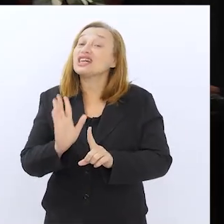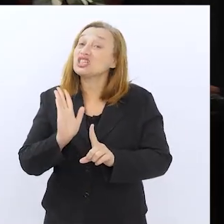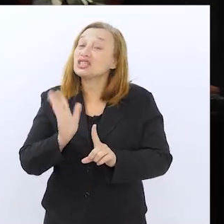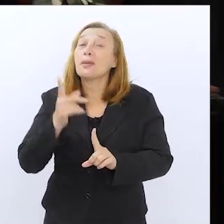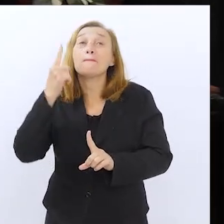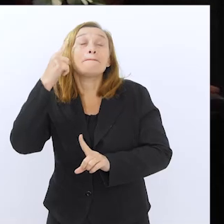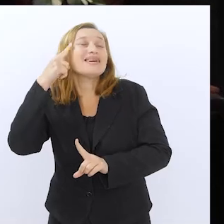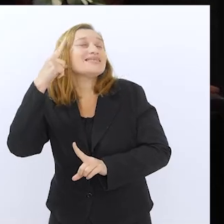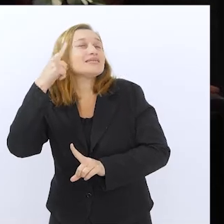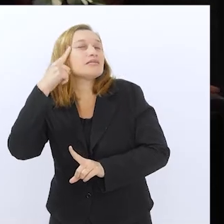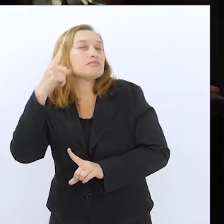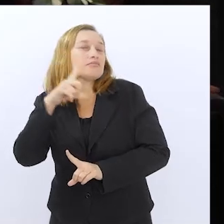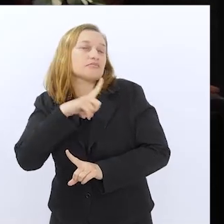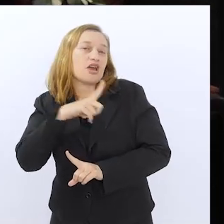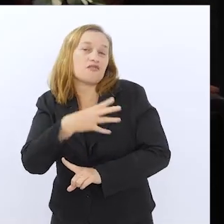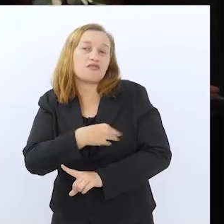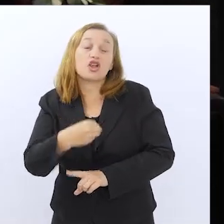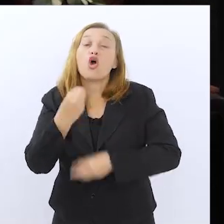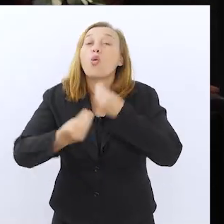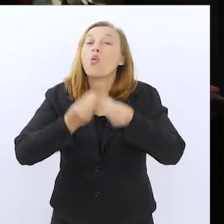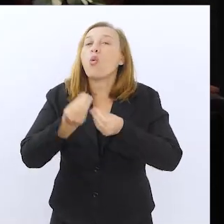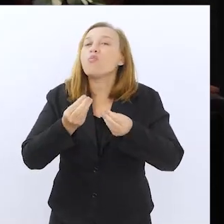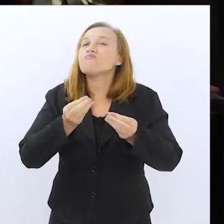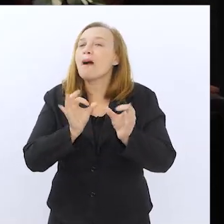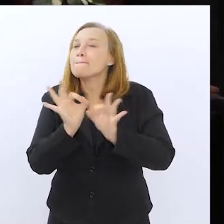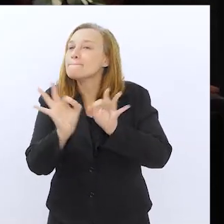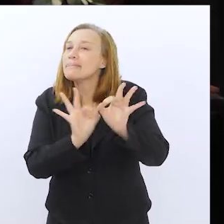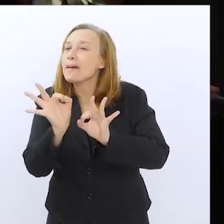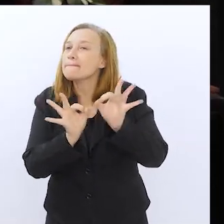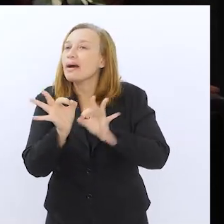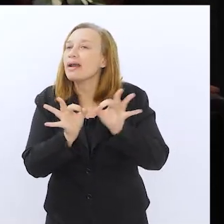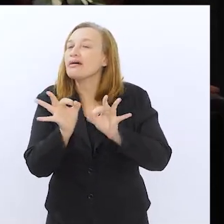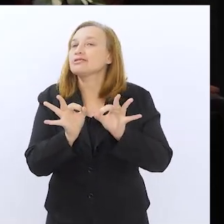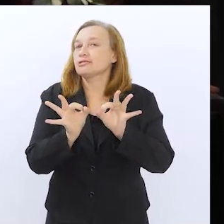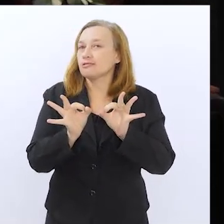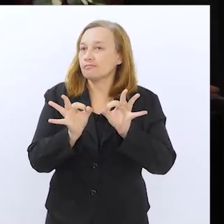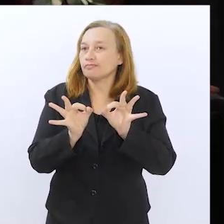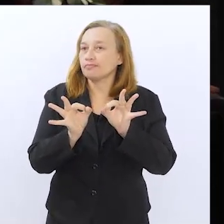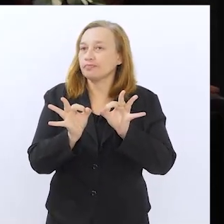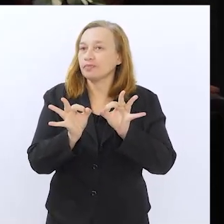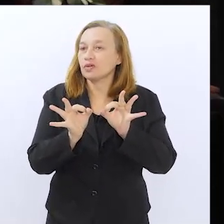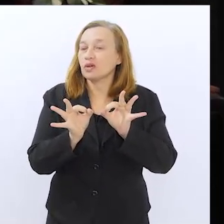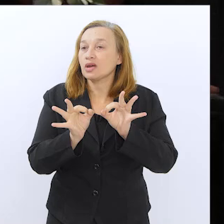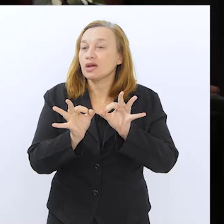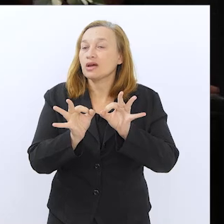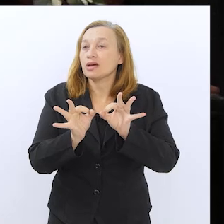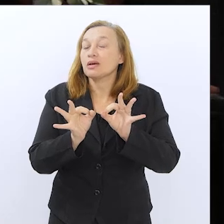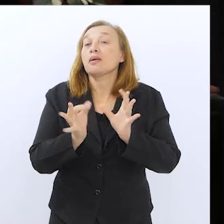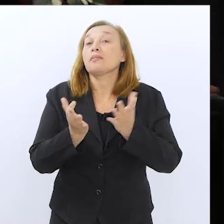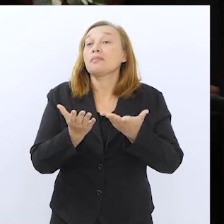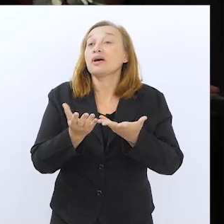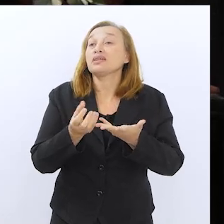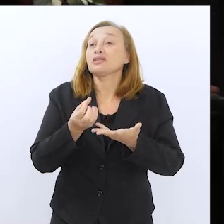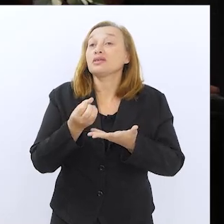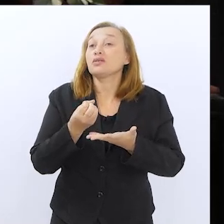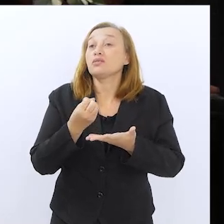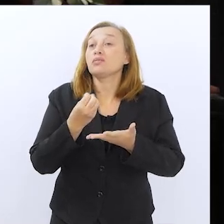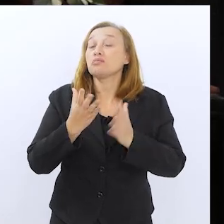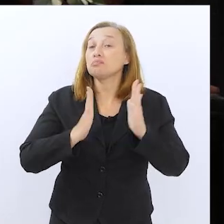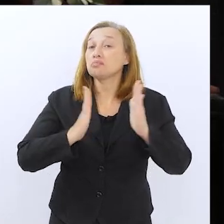ter, as que estão pretendendo ter filho. Como que pode haver uma preparação para que ela possa ser uma